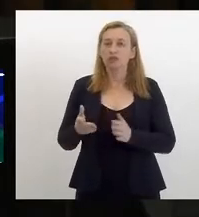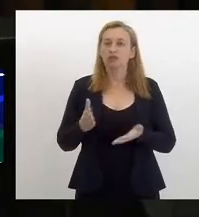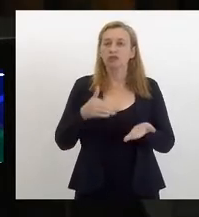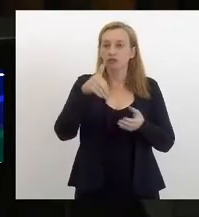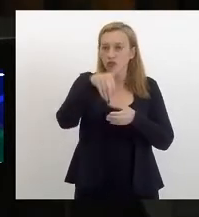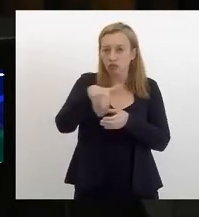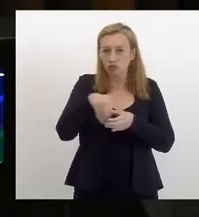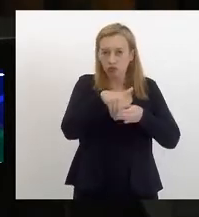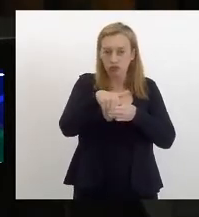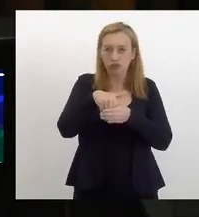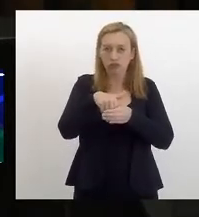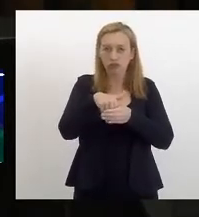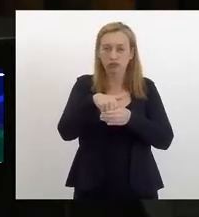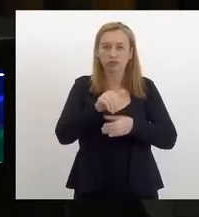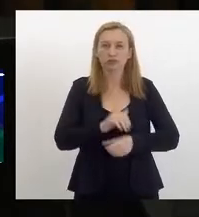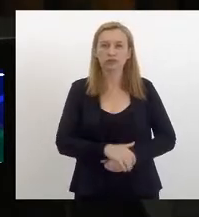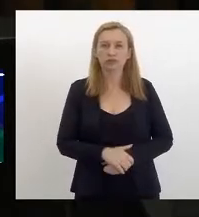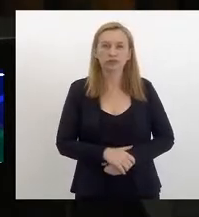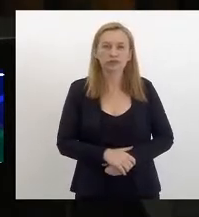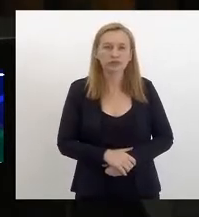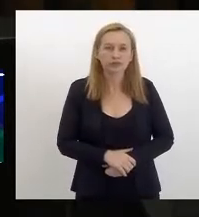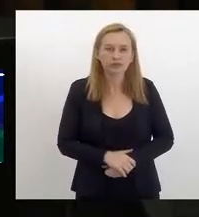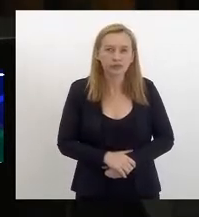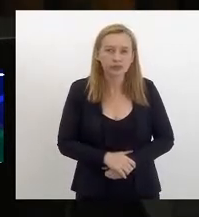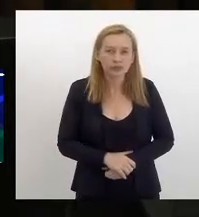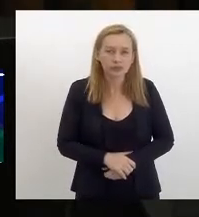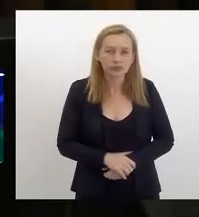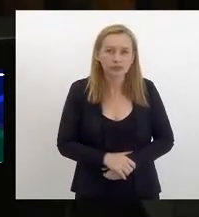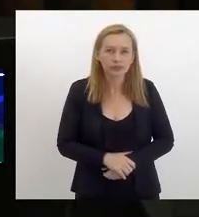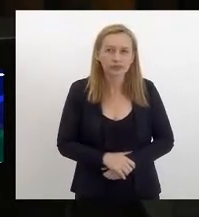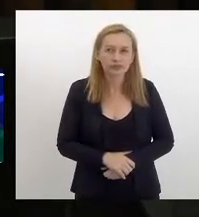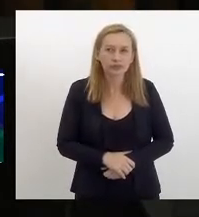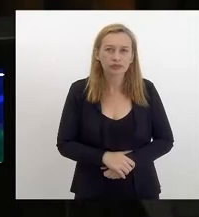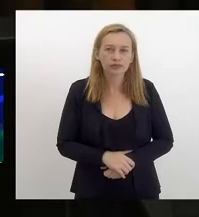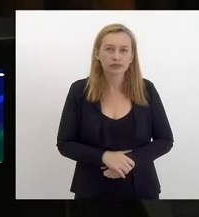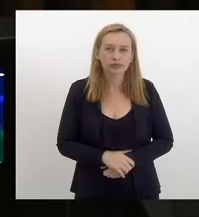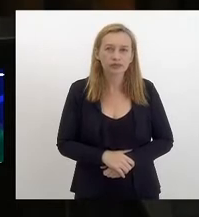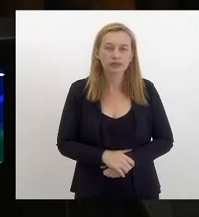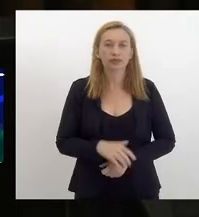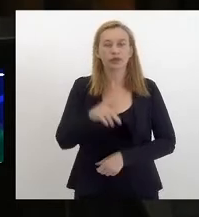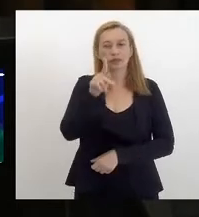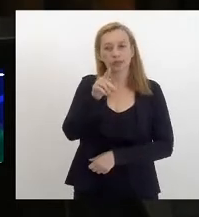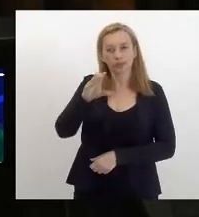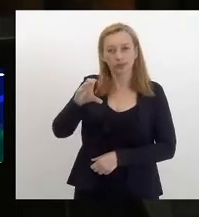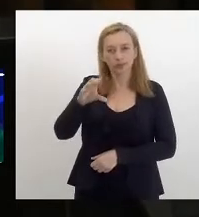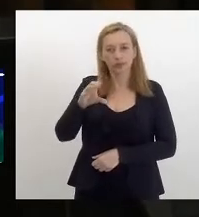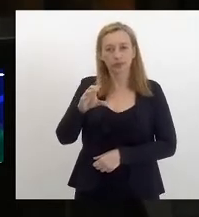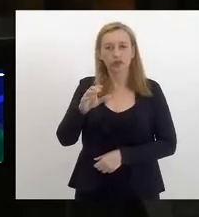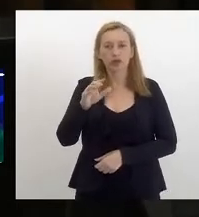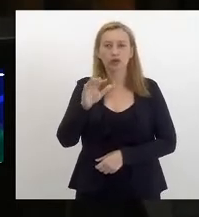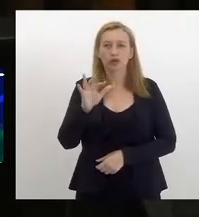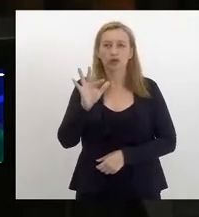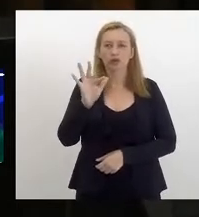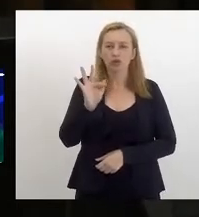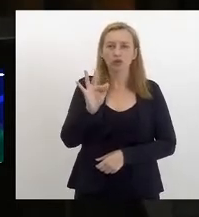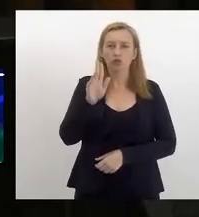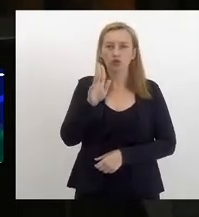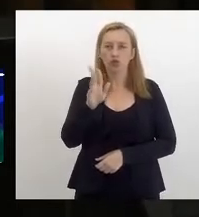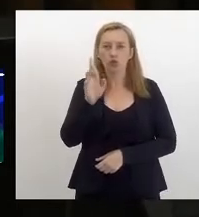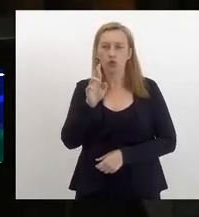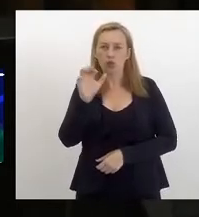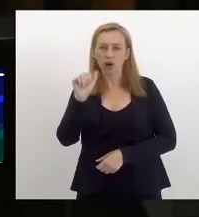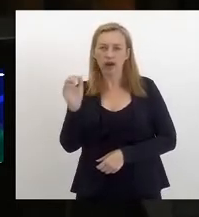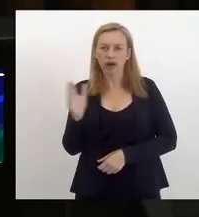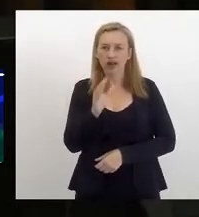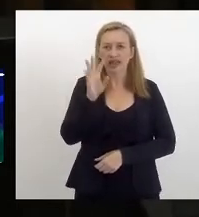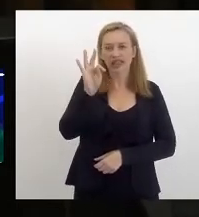foi votada a PEC dos precatórios a pé aqui do furar teto